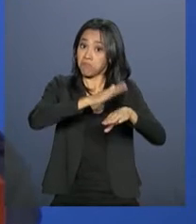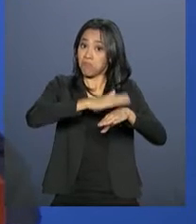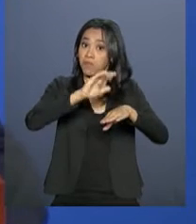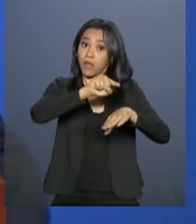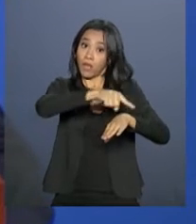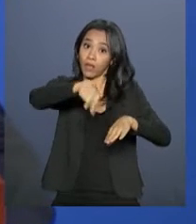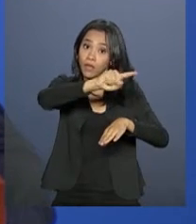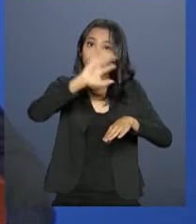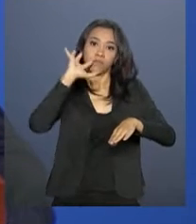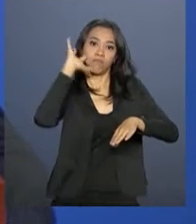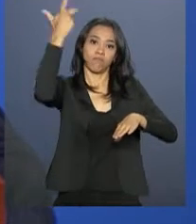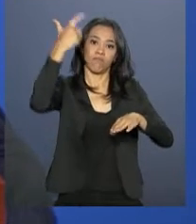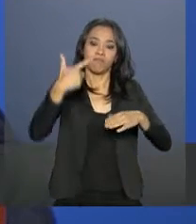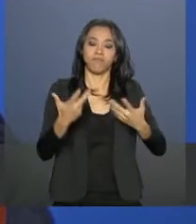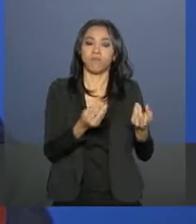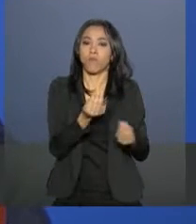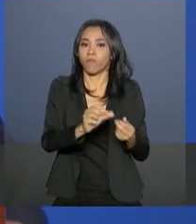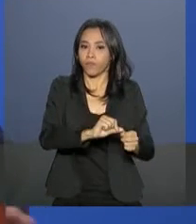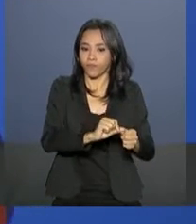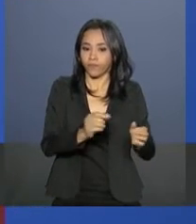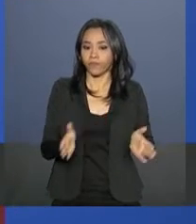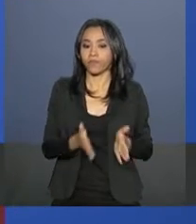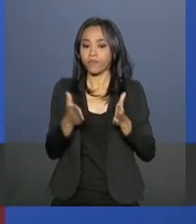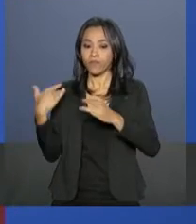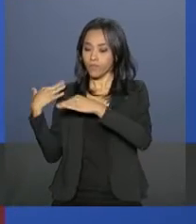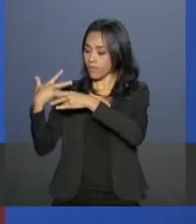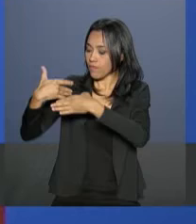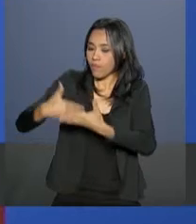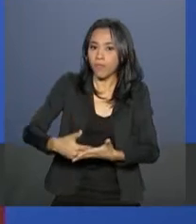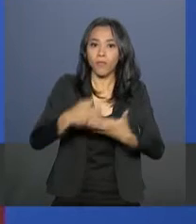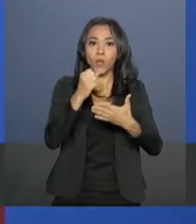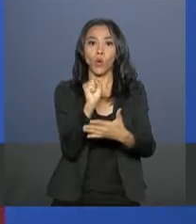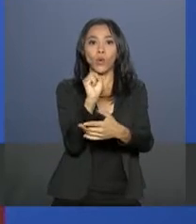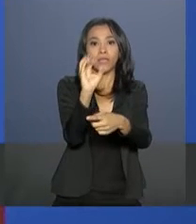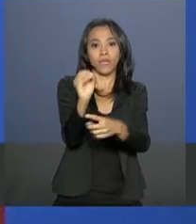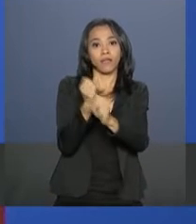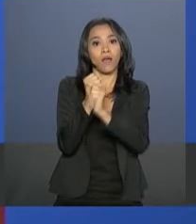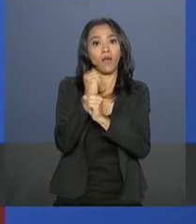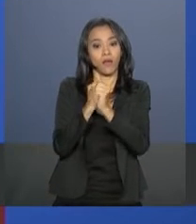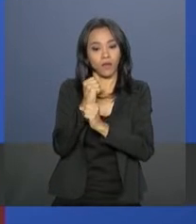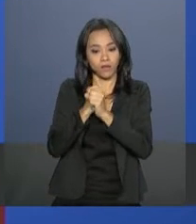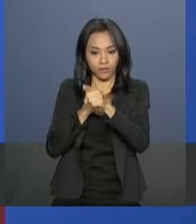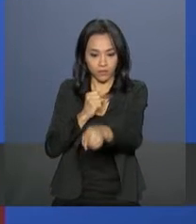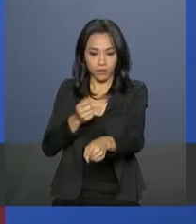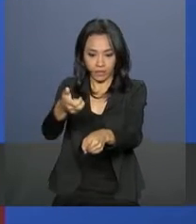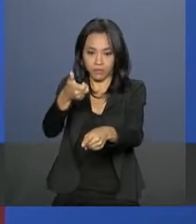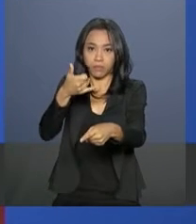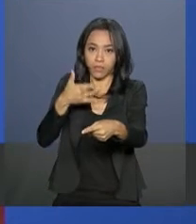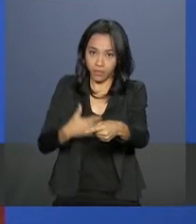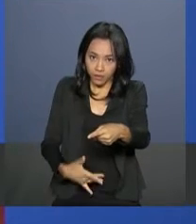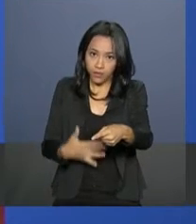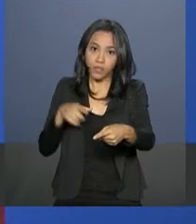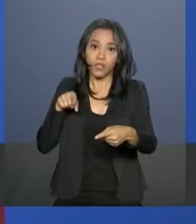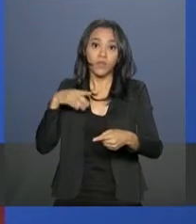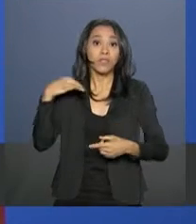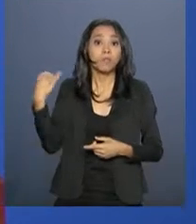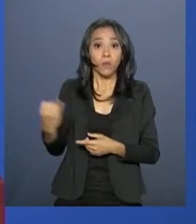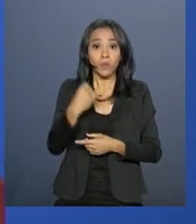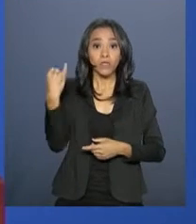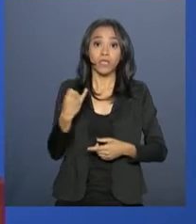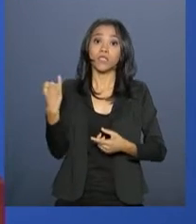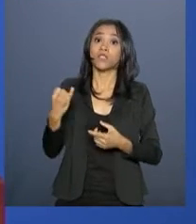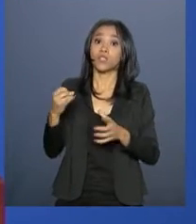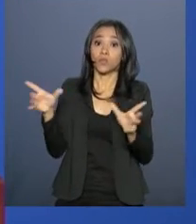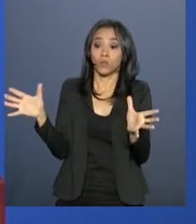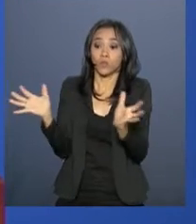nesta longa jornada de 80 anos este órgão da presidência da república foi um só tempo ator importante e